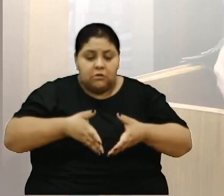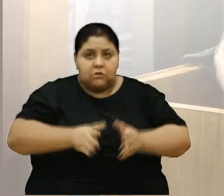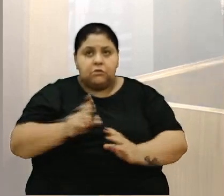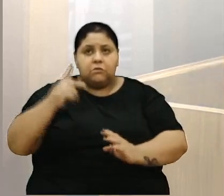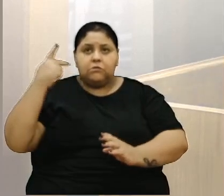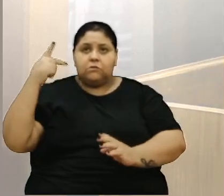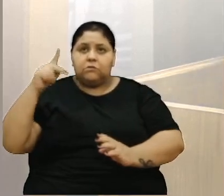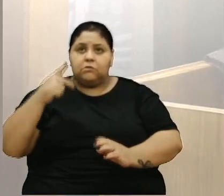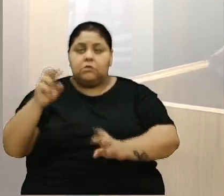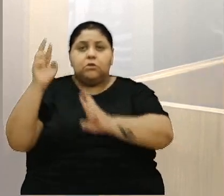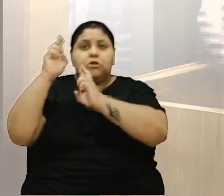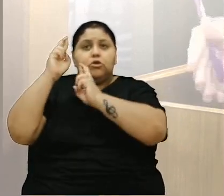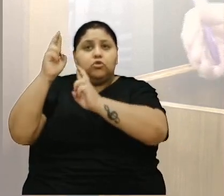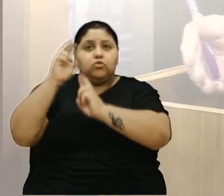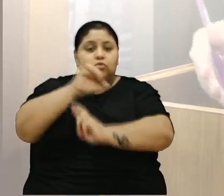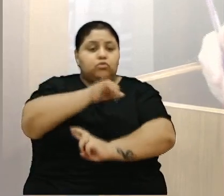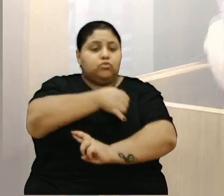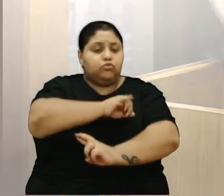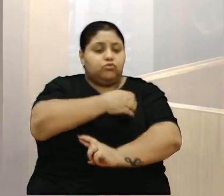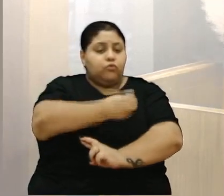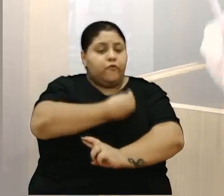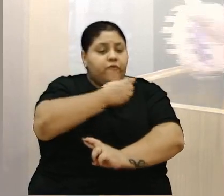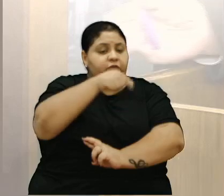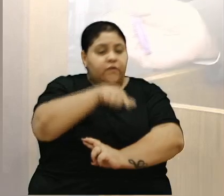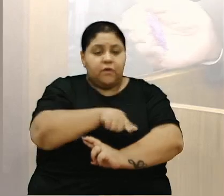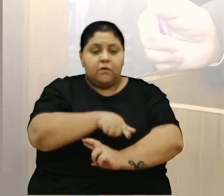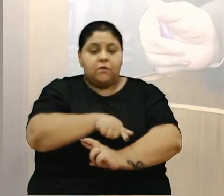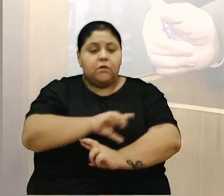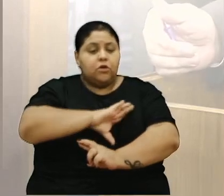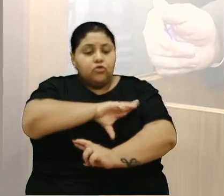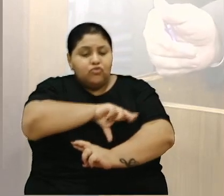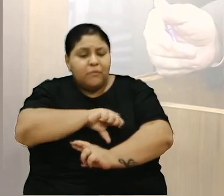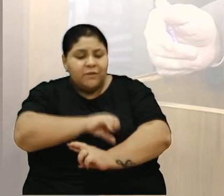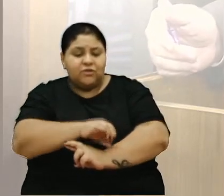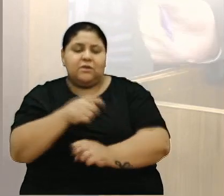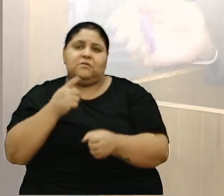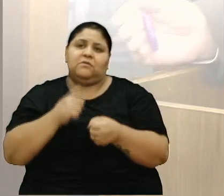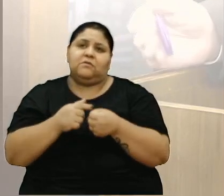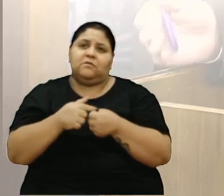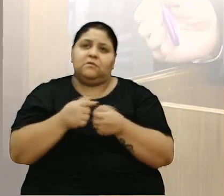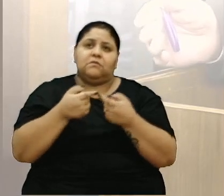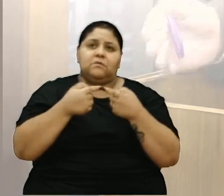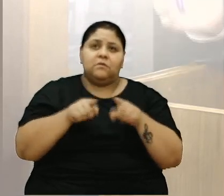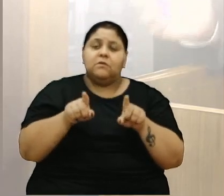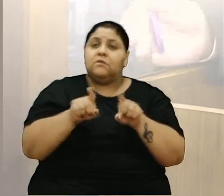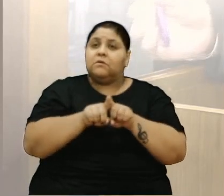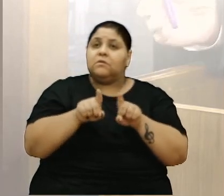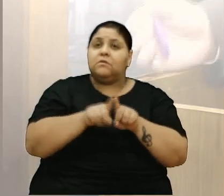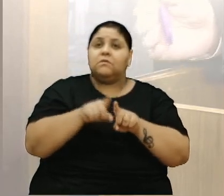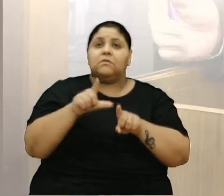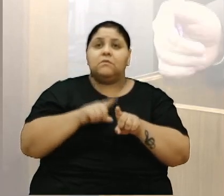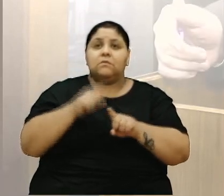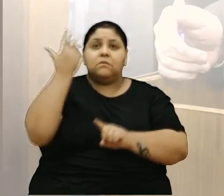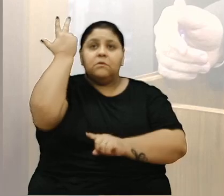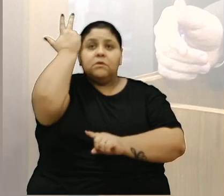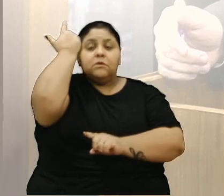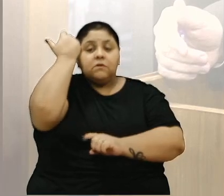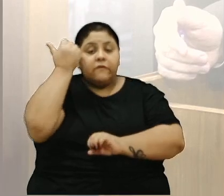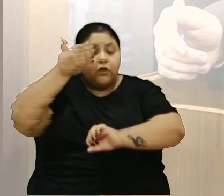por Juventude, vivo aqui, nunca saí daqui, sou apaixonado por Caxias do Sul. Mas ao mesmo tempo temos um cavalo no